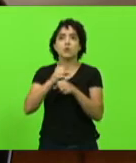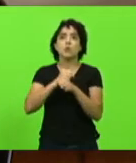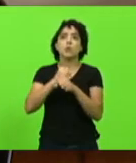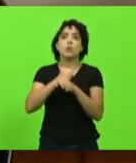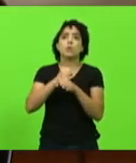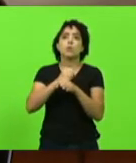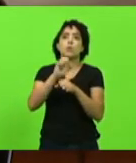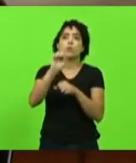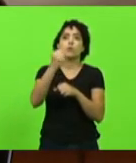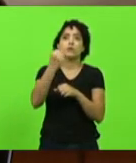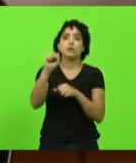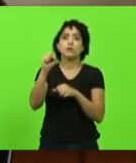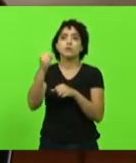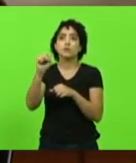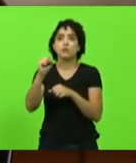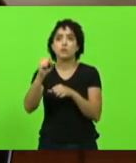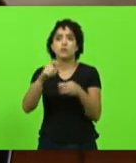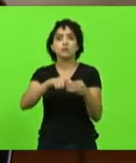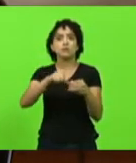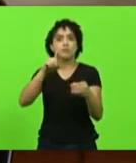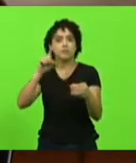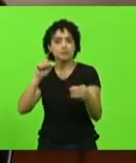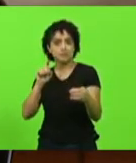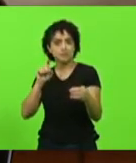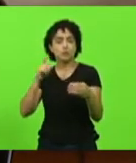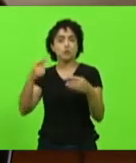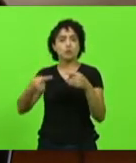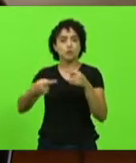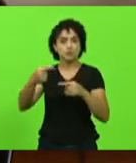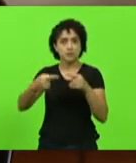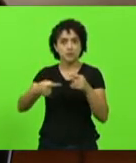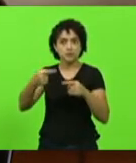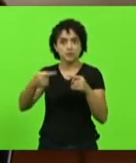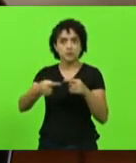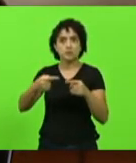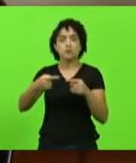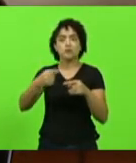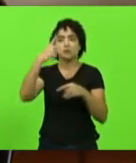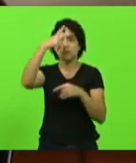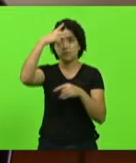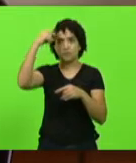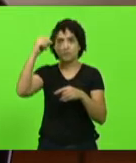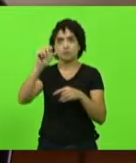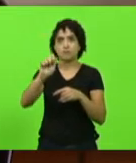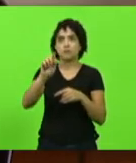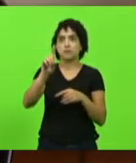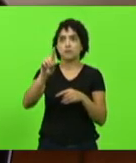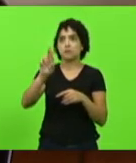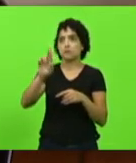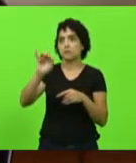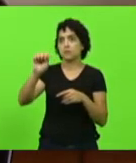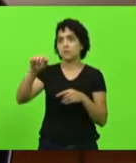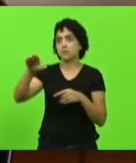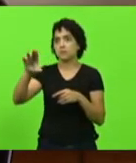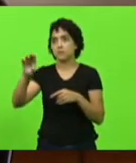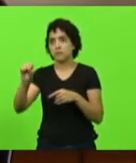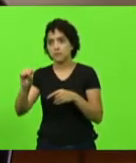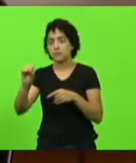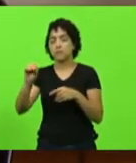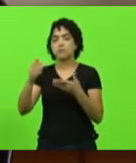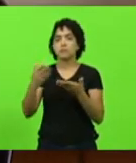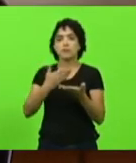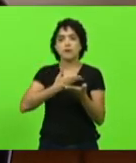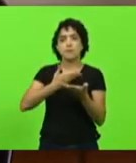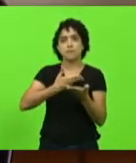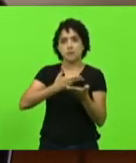anos de emancipação política, administrativa, cidade do prefeito Adriano, meu amigo, meu irmão, sempre gosto de